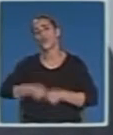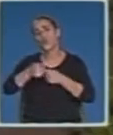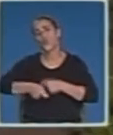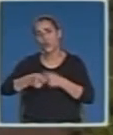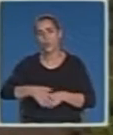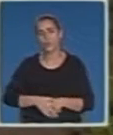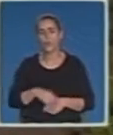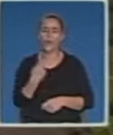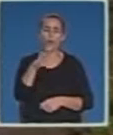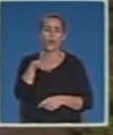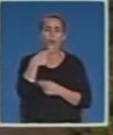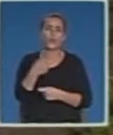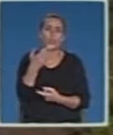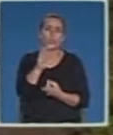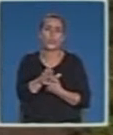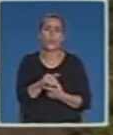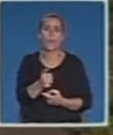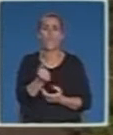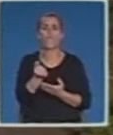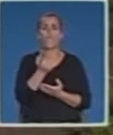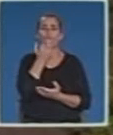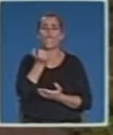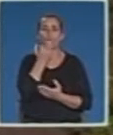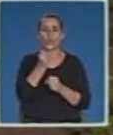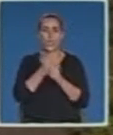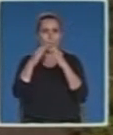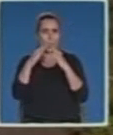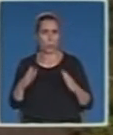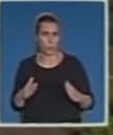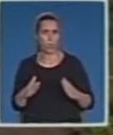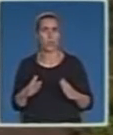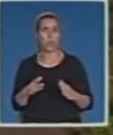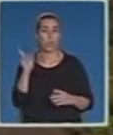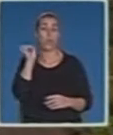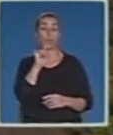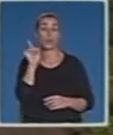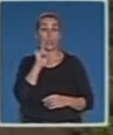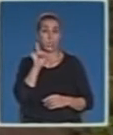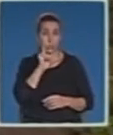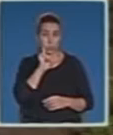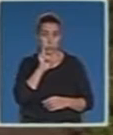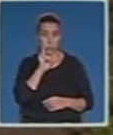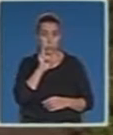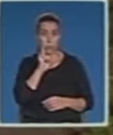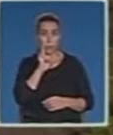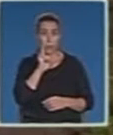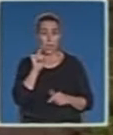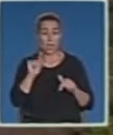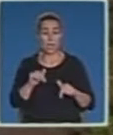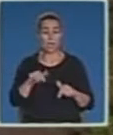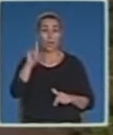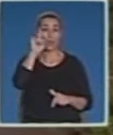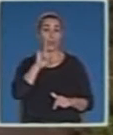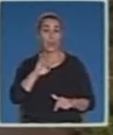tipo de culturas, como a fruticultura na Ilha do Pico, tinha grande importância. As mulheres aqui de Santa